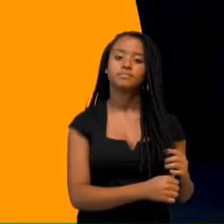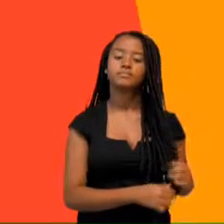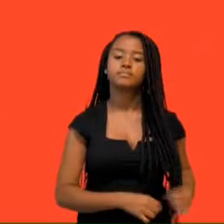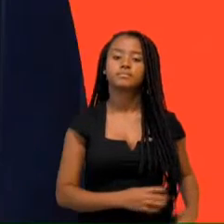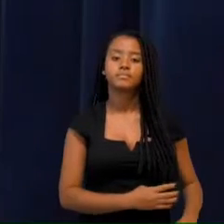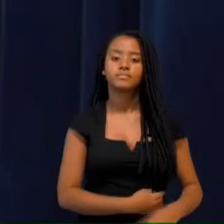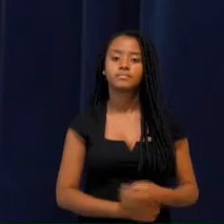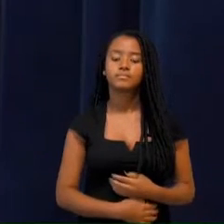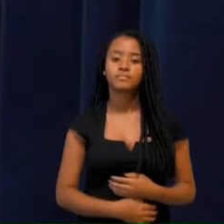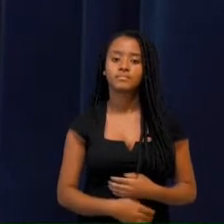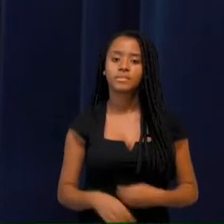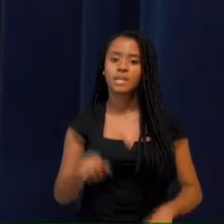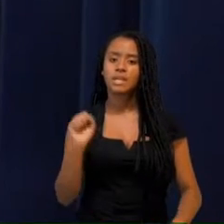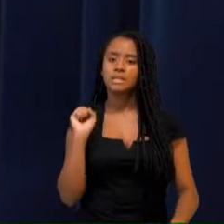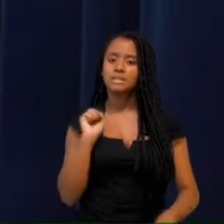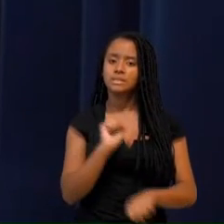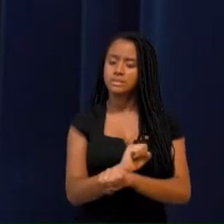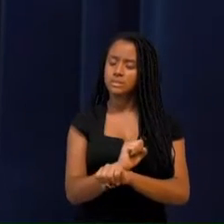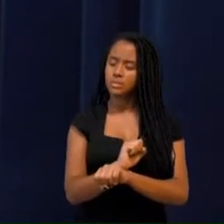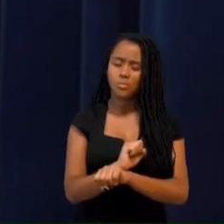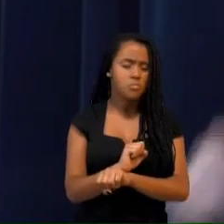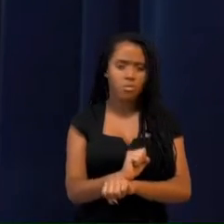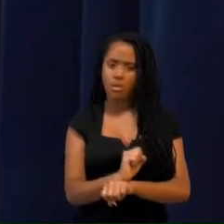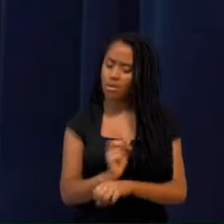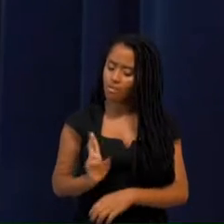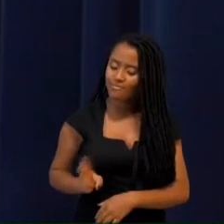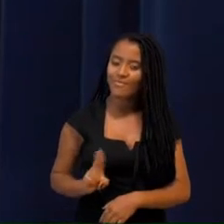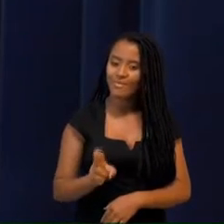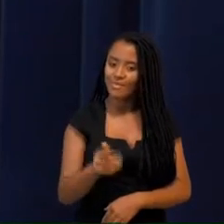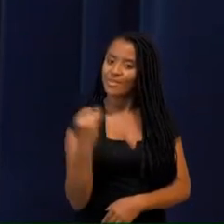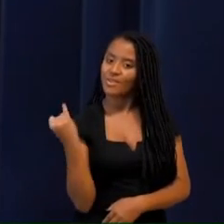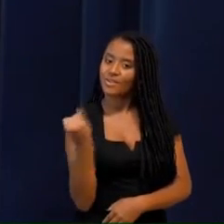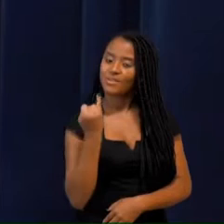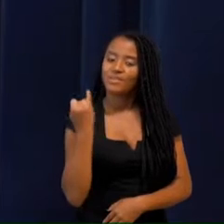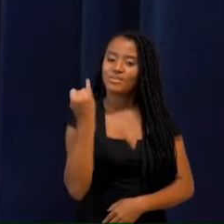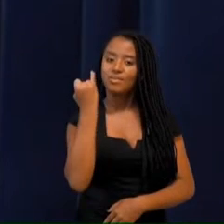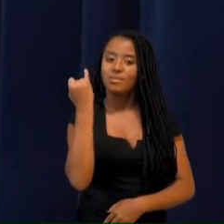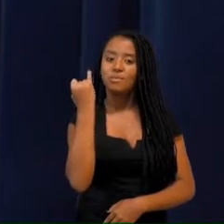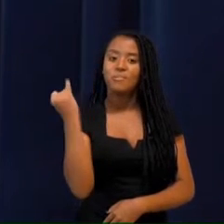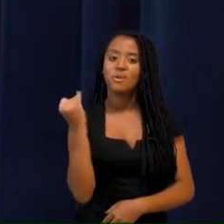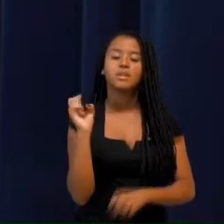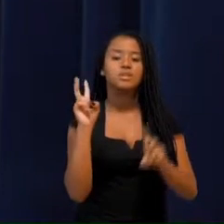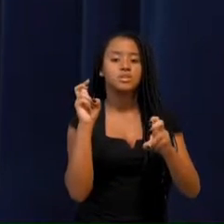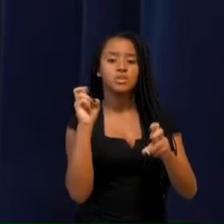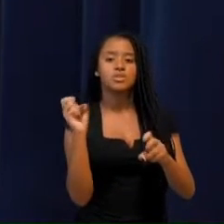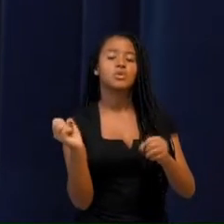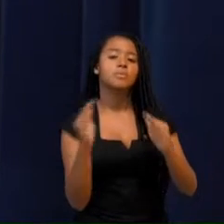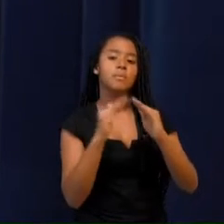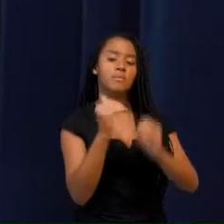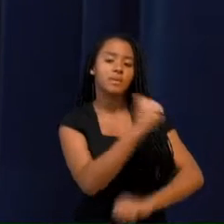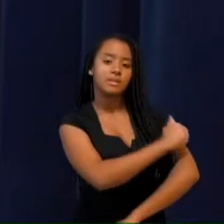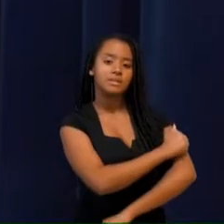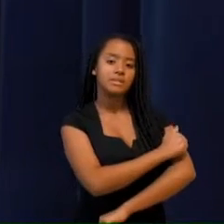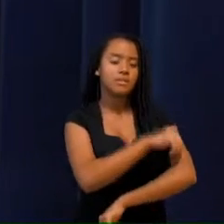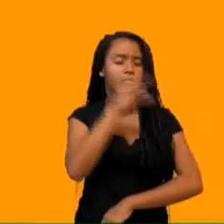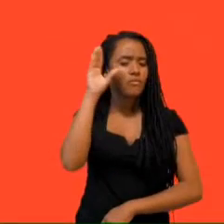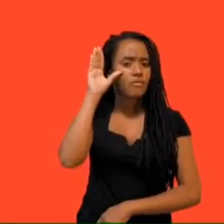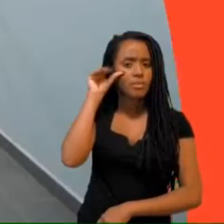vai e não para por aí ainda tem muita coisa importante sobre a morad estudantil vamos